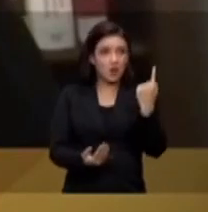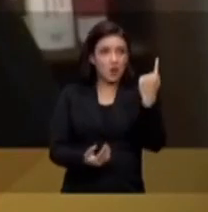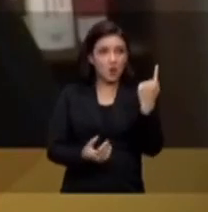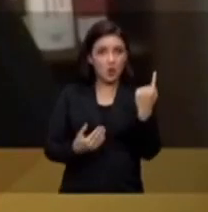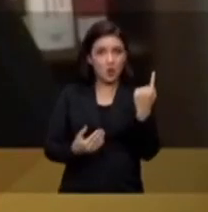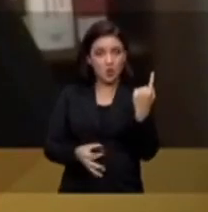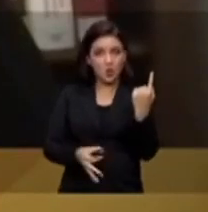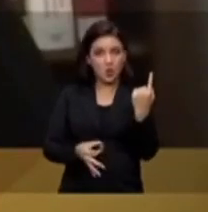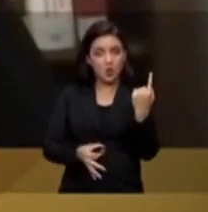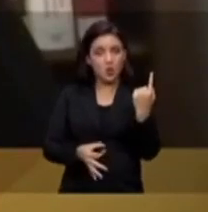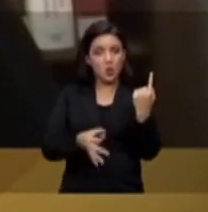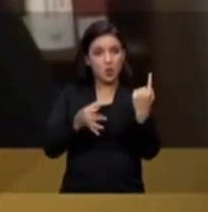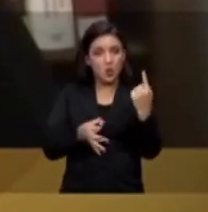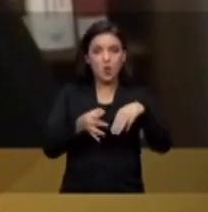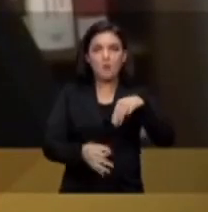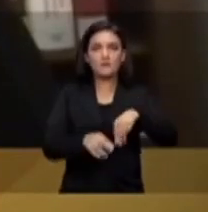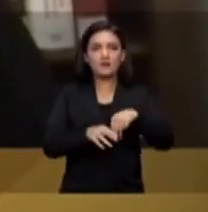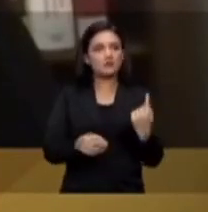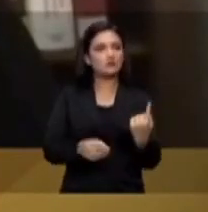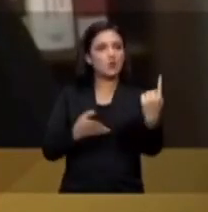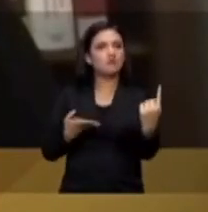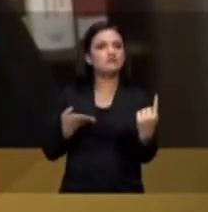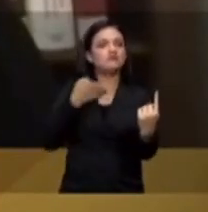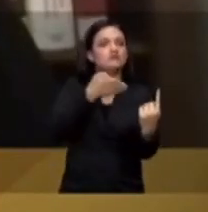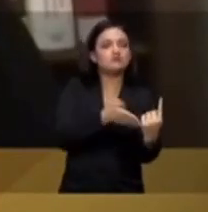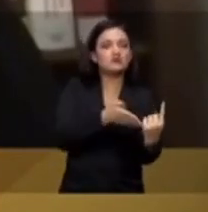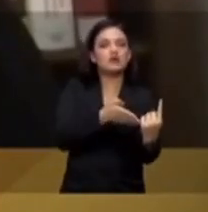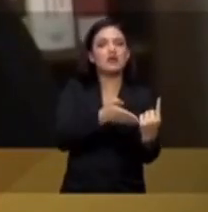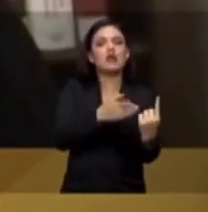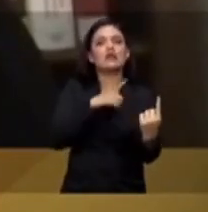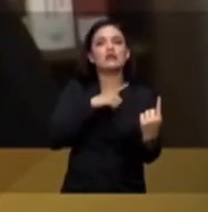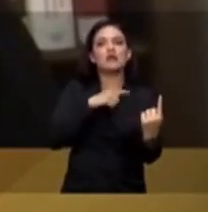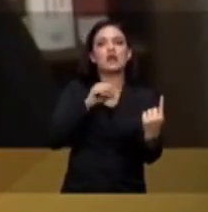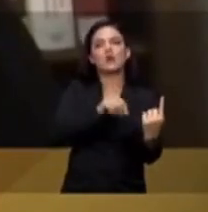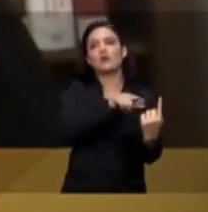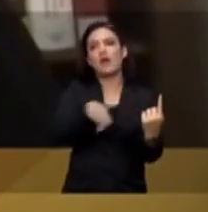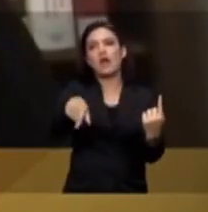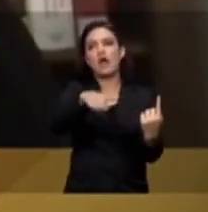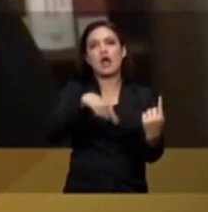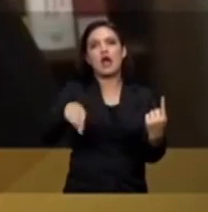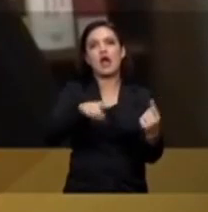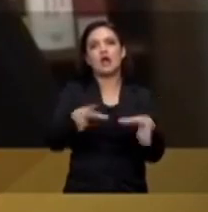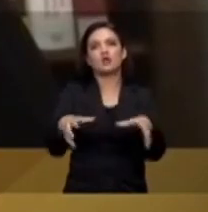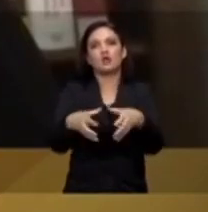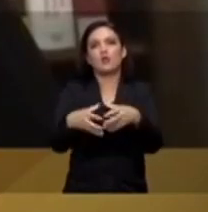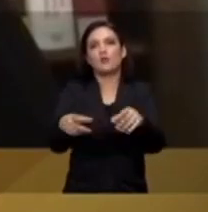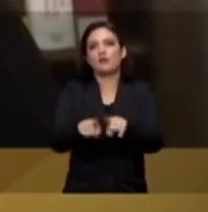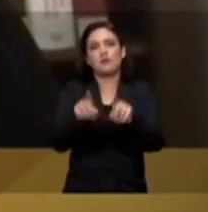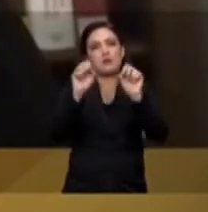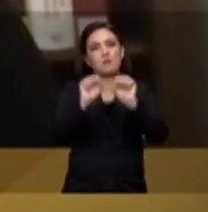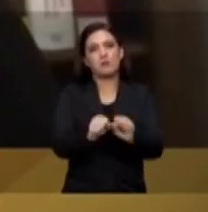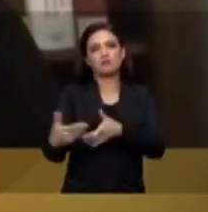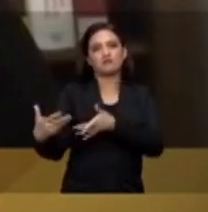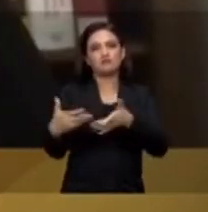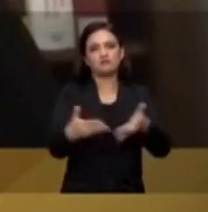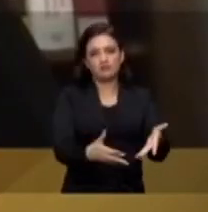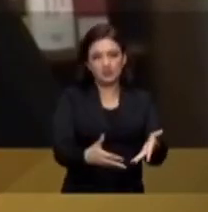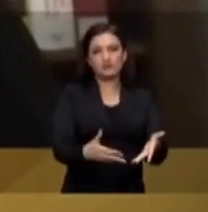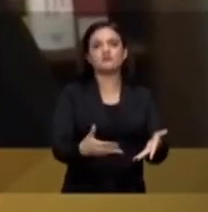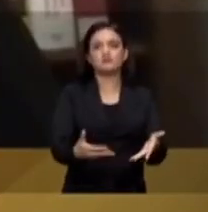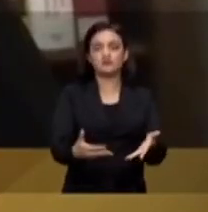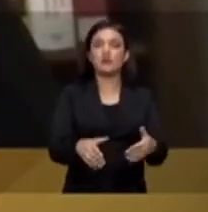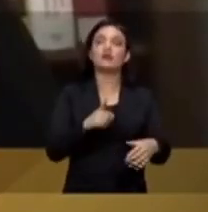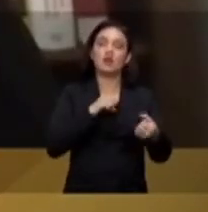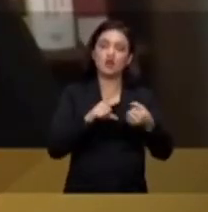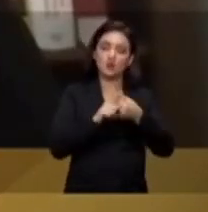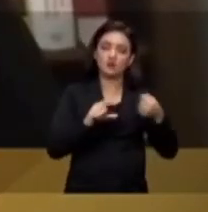Corte tem como juiz natural a sua respectiva turma integrada. essa inteligência proposta espalha-se no próprio